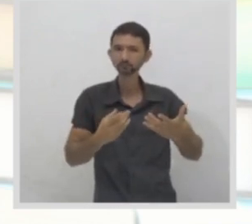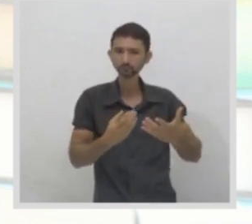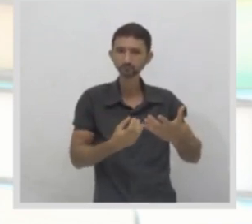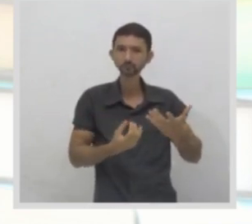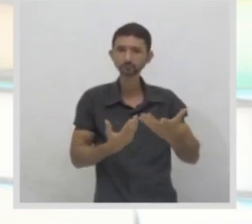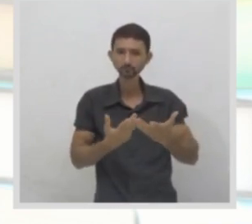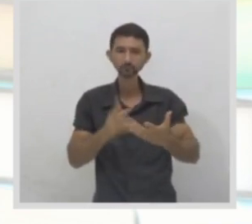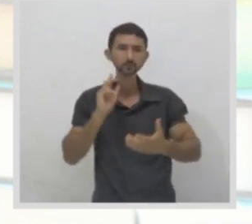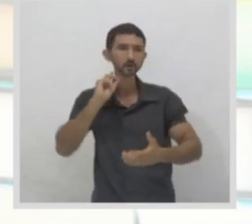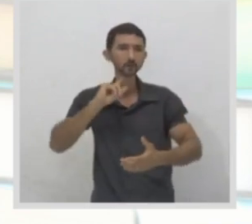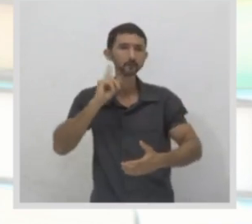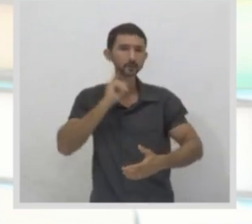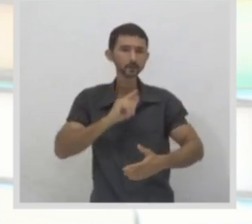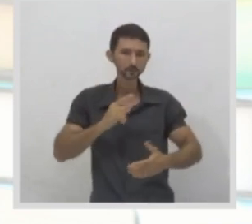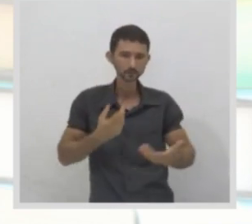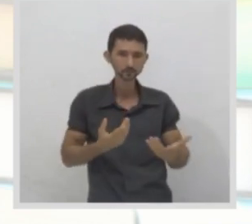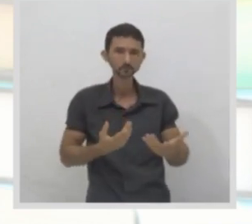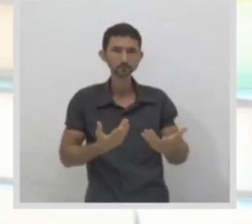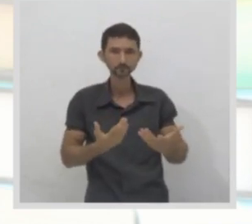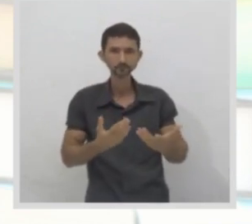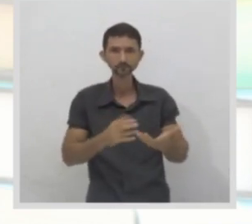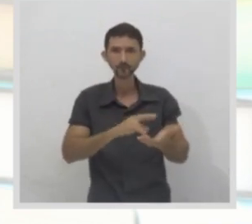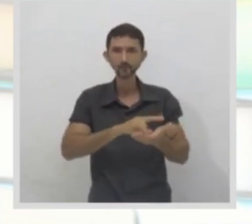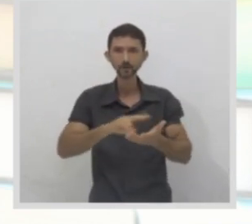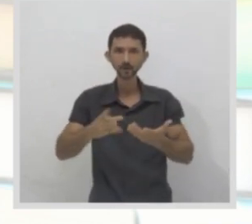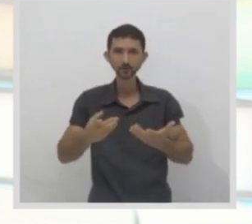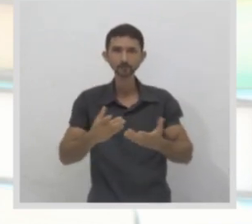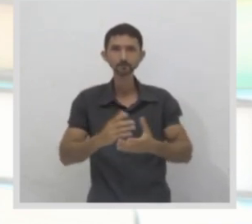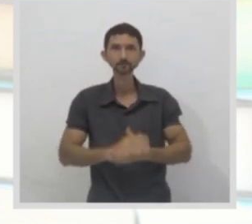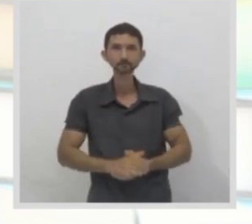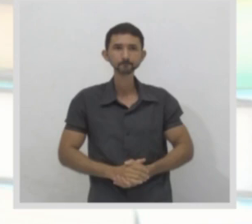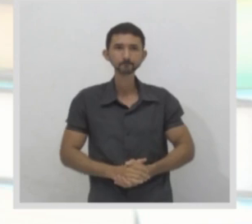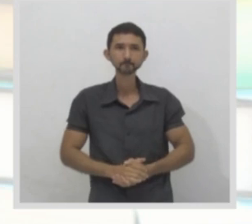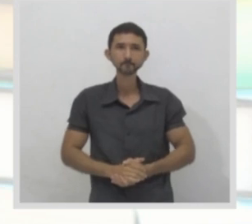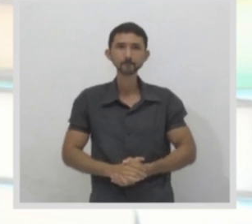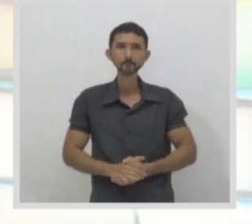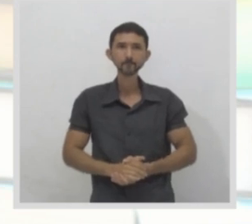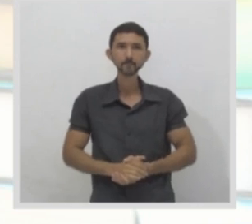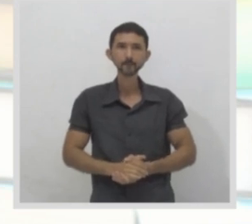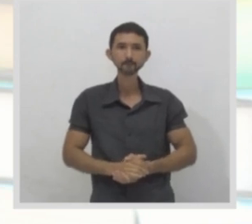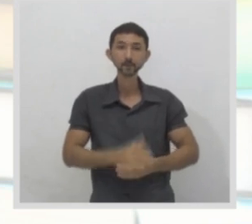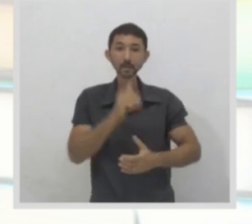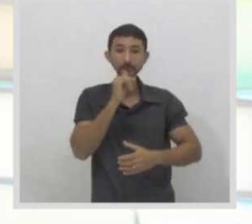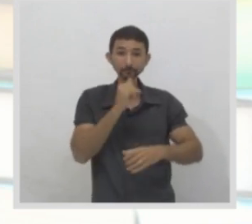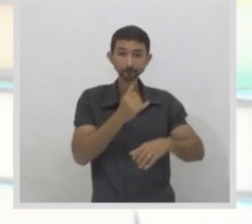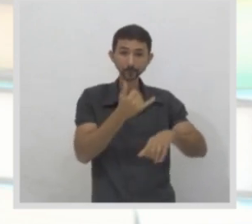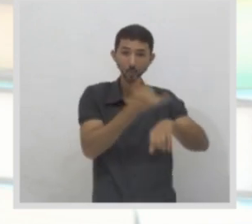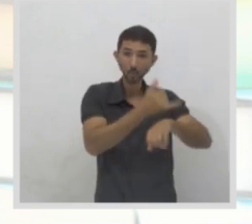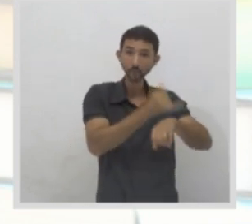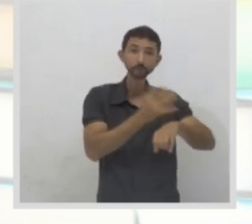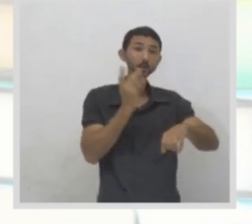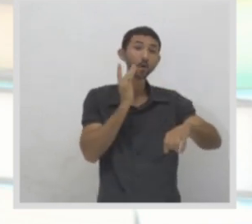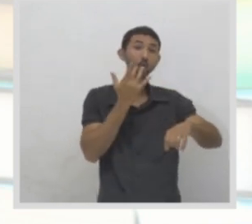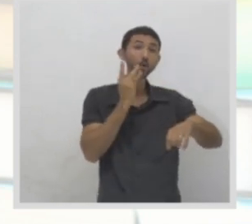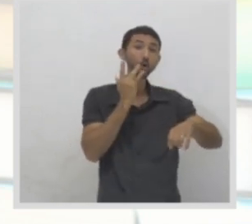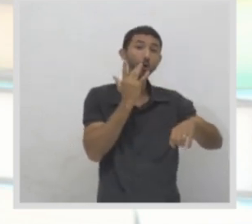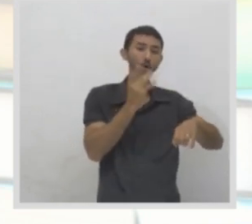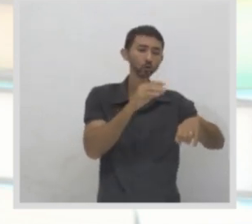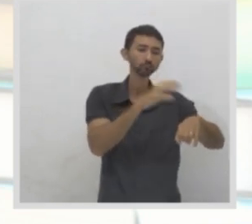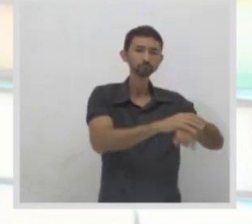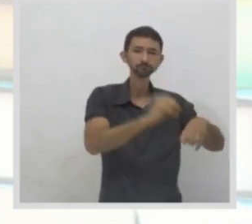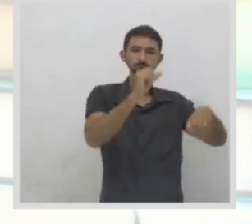Brasil. Tá? Esse ouro que foi tirado do Brasil, ele teve uma importância muito grande, que ele serviu